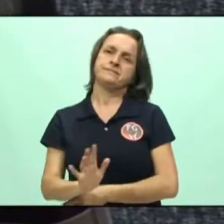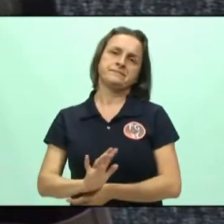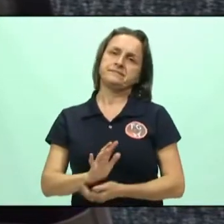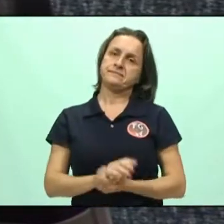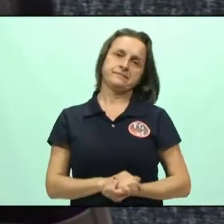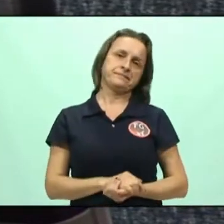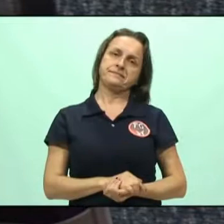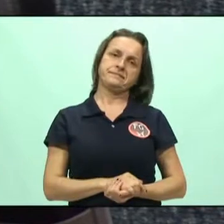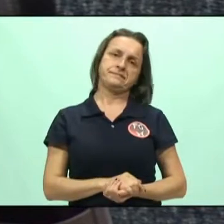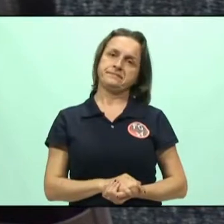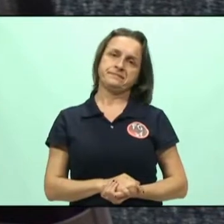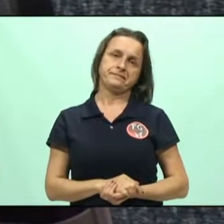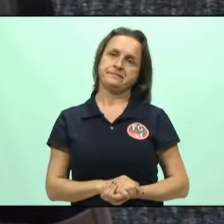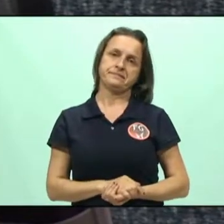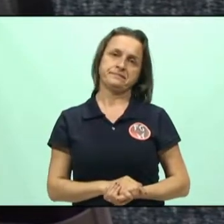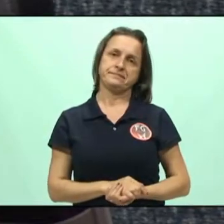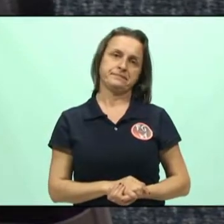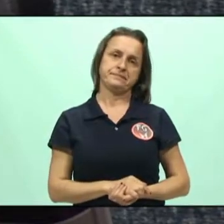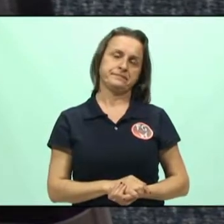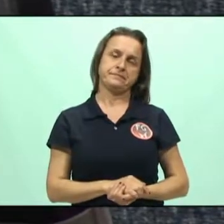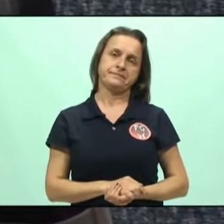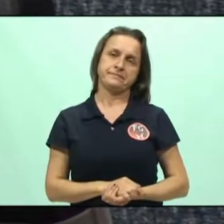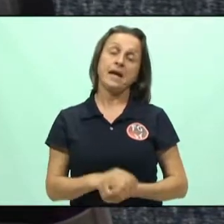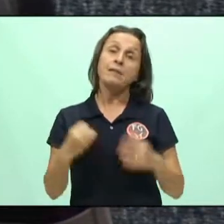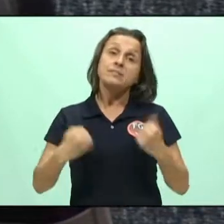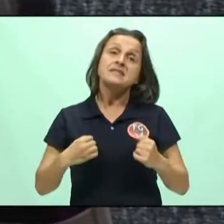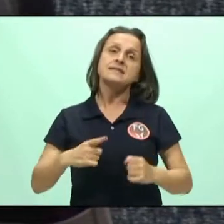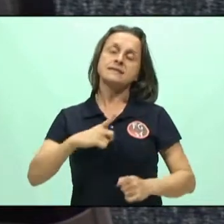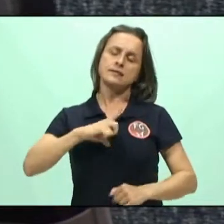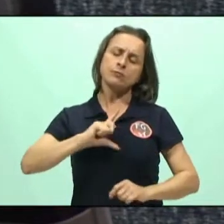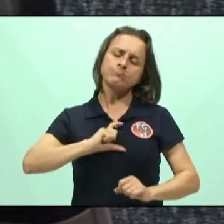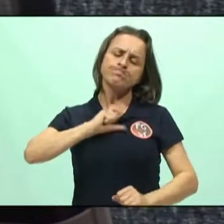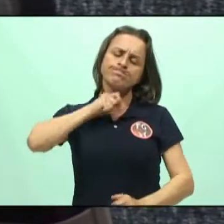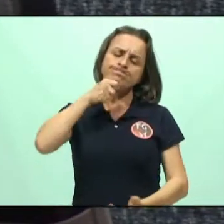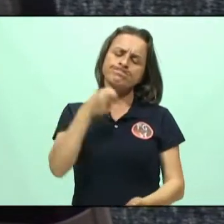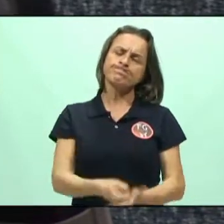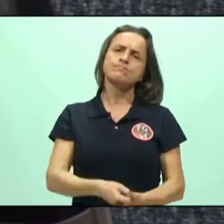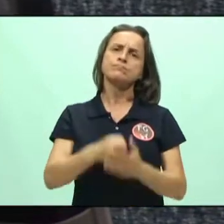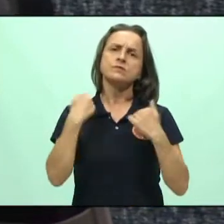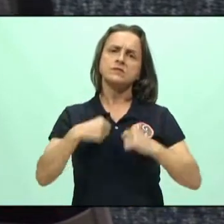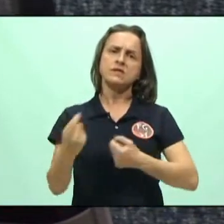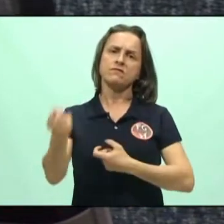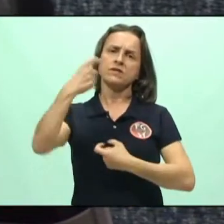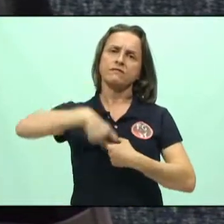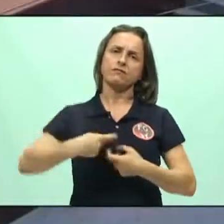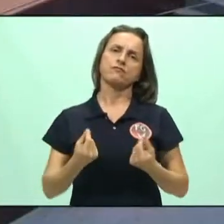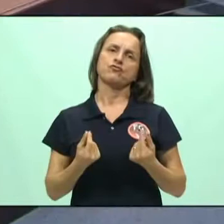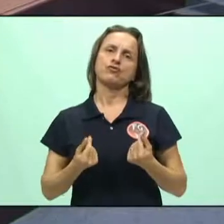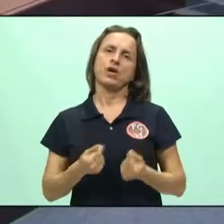come público Prefeito Itajaí precisa ter ele já tinha devolvido esse dinheiro